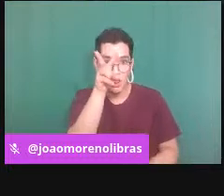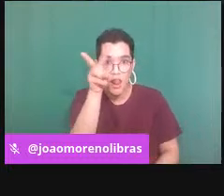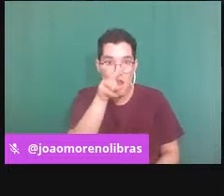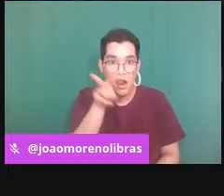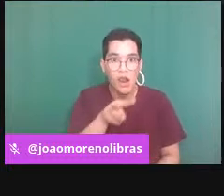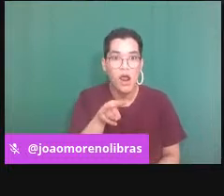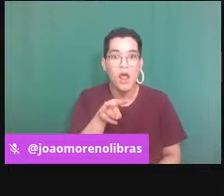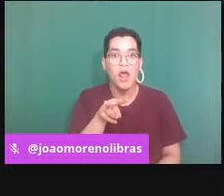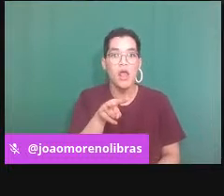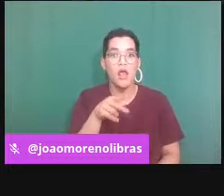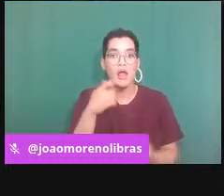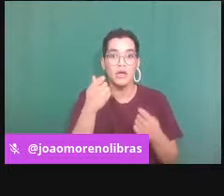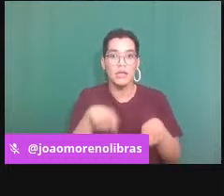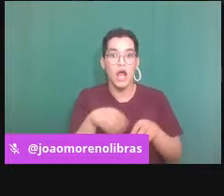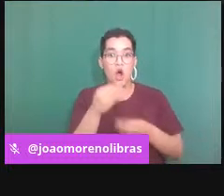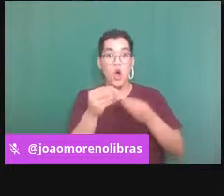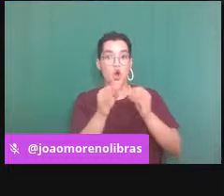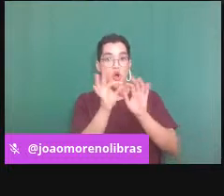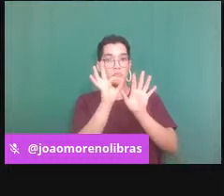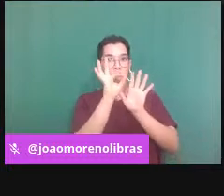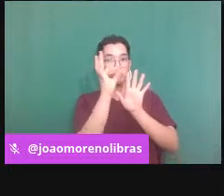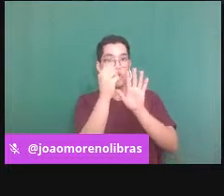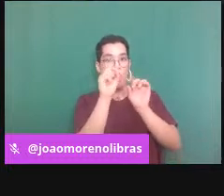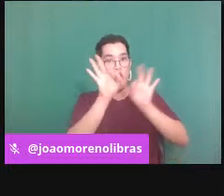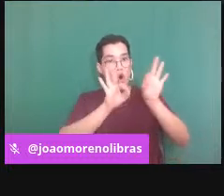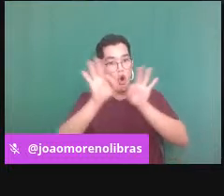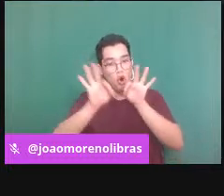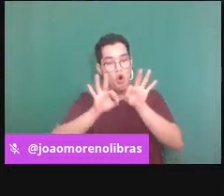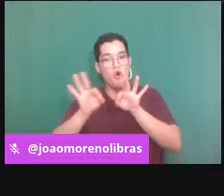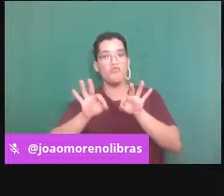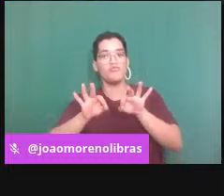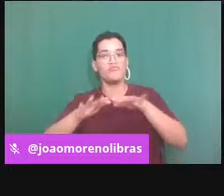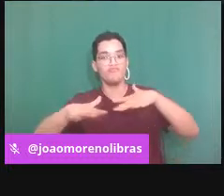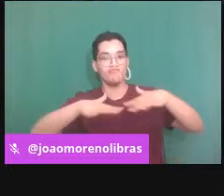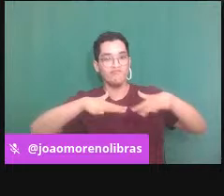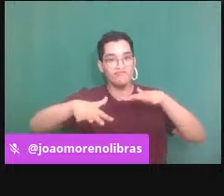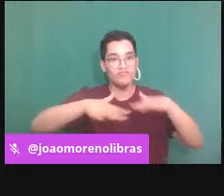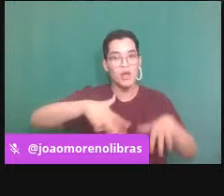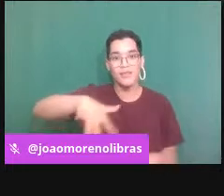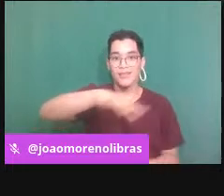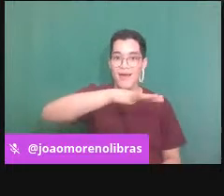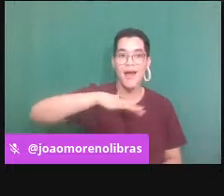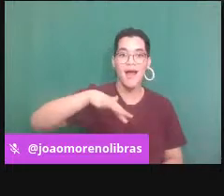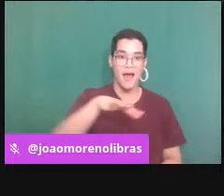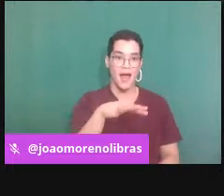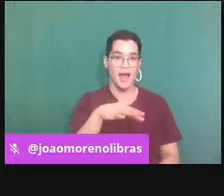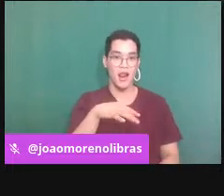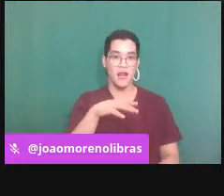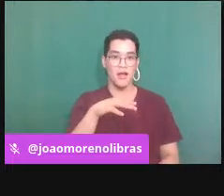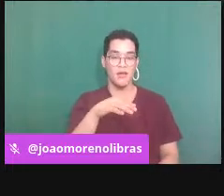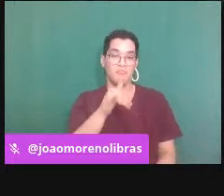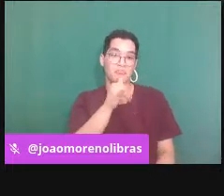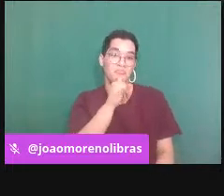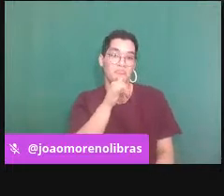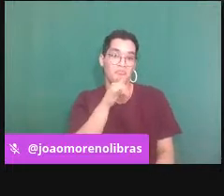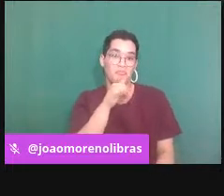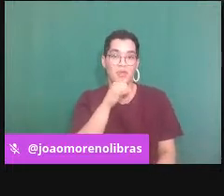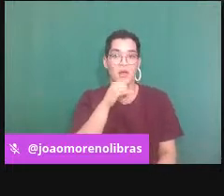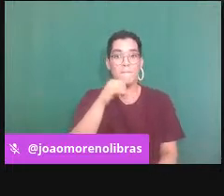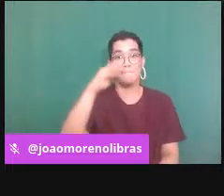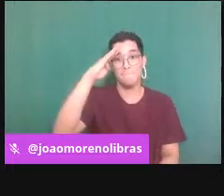a própria movimentação que nós temos aí, né, dos estudos, começando pelos nossos pioneiros no Brasil, né, Fabre,